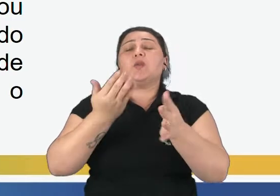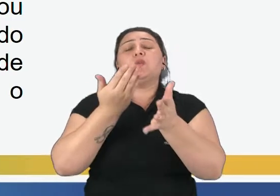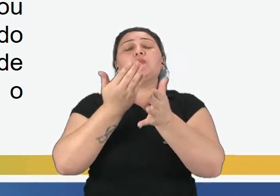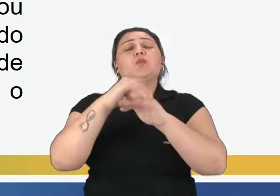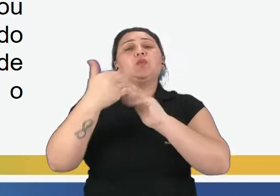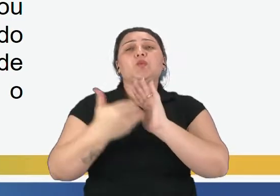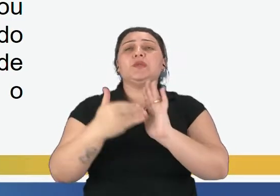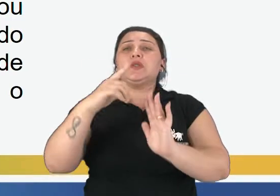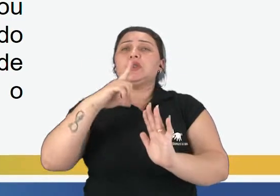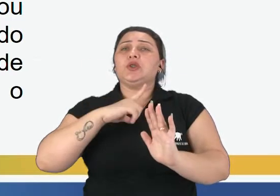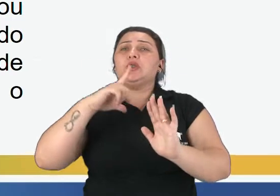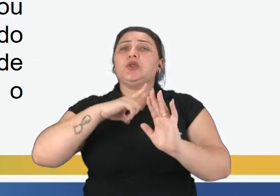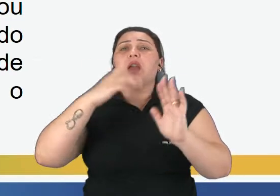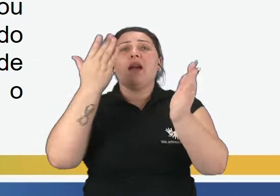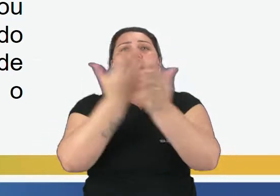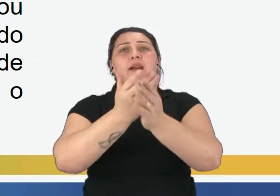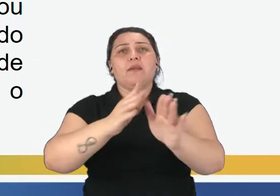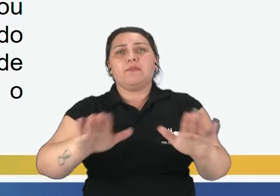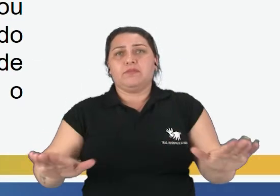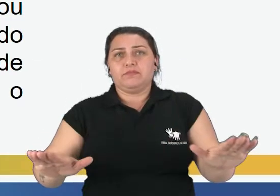ele tinha no mundo se foi,